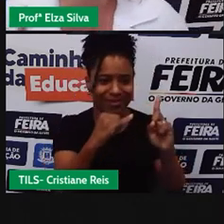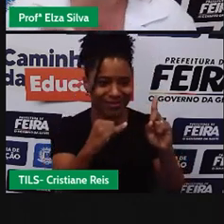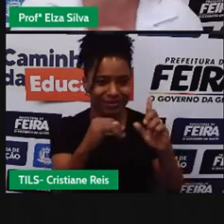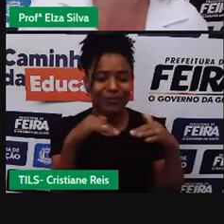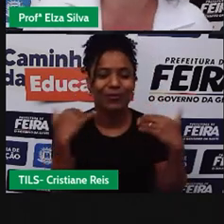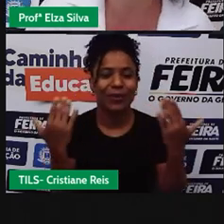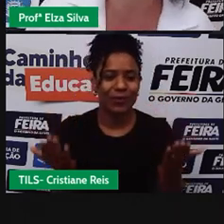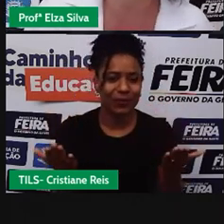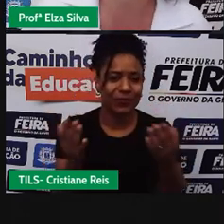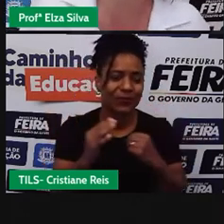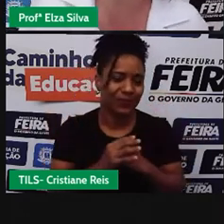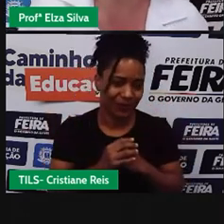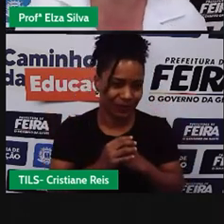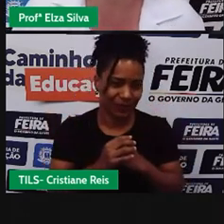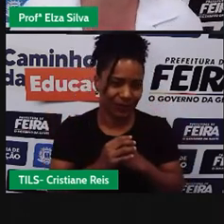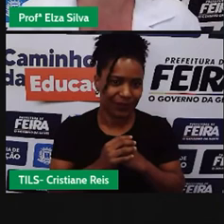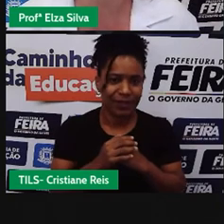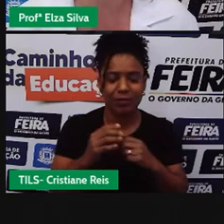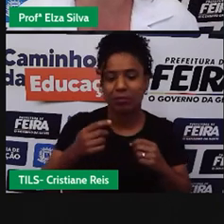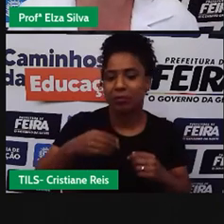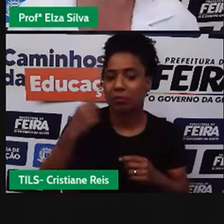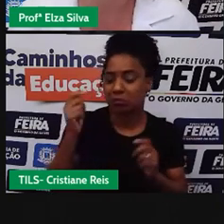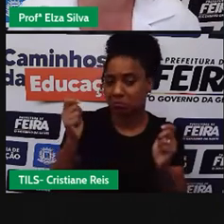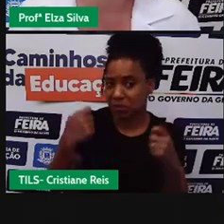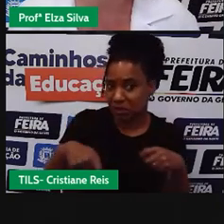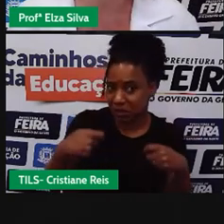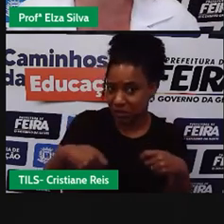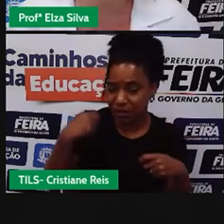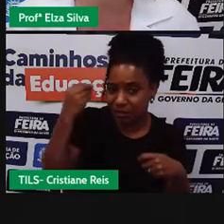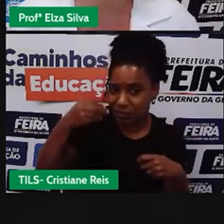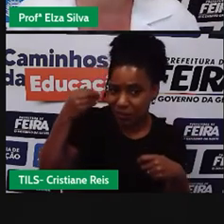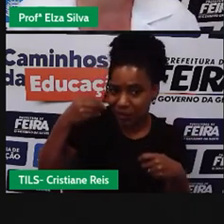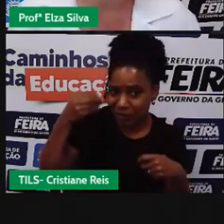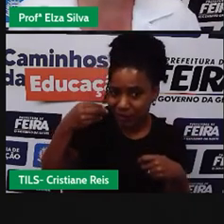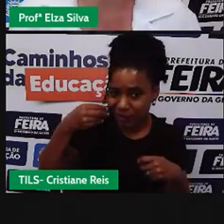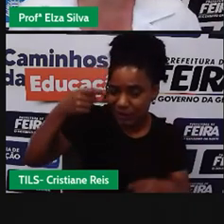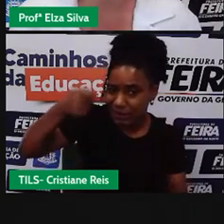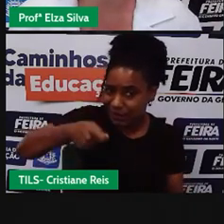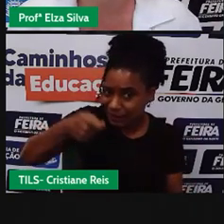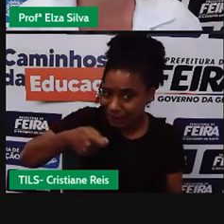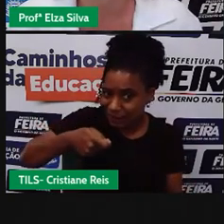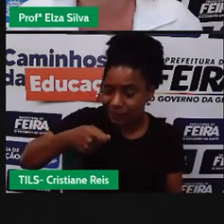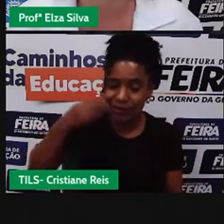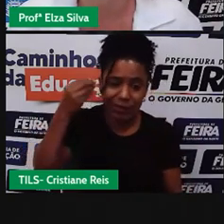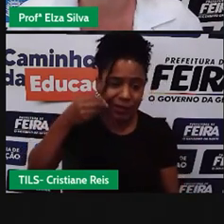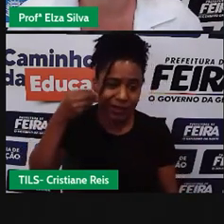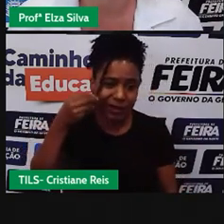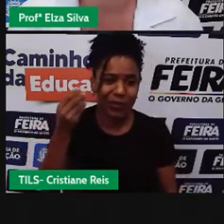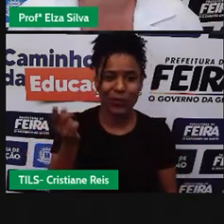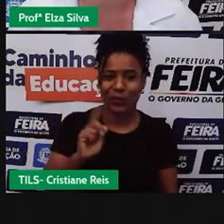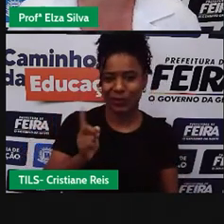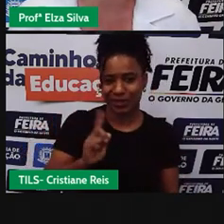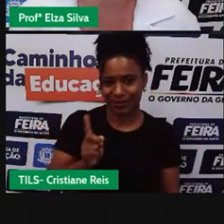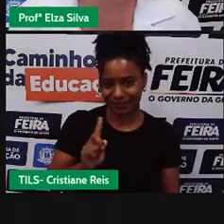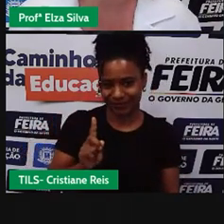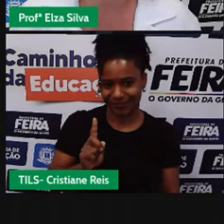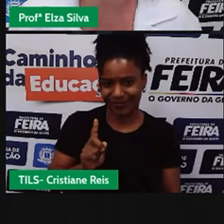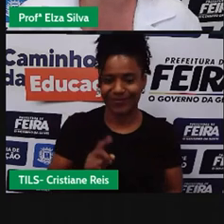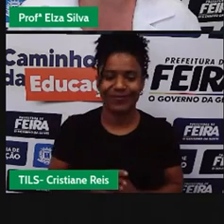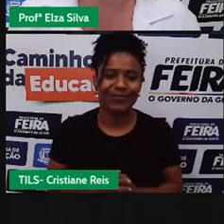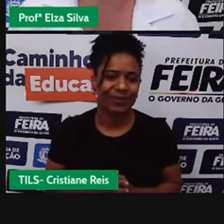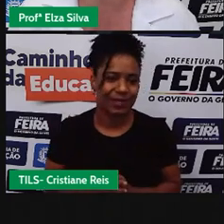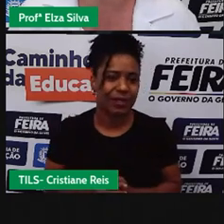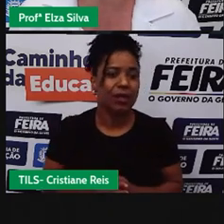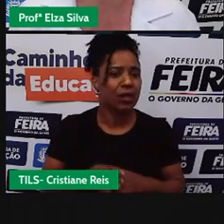Especifique se você vai exigir ou não experiência. For example, experience preferred. Prefiro que